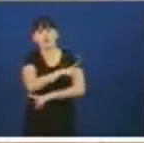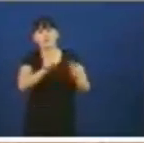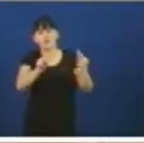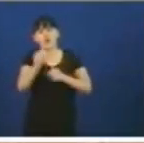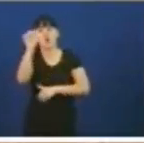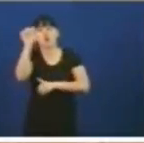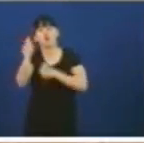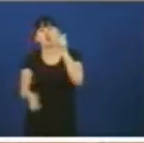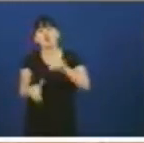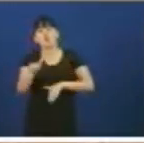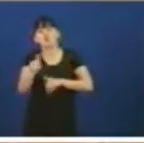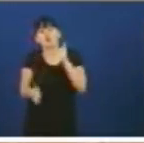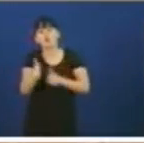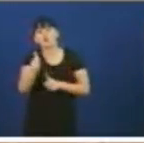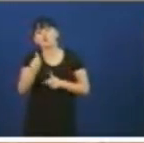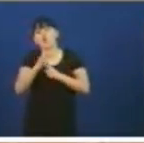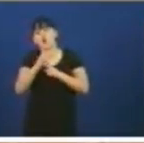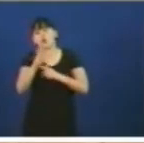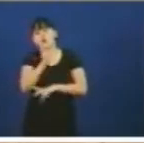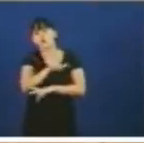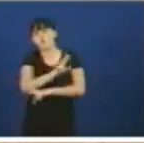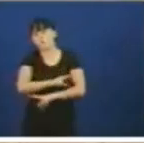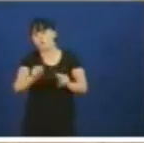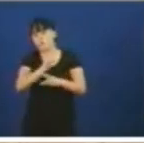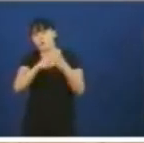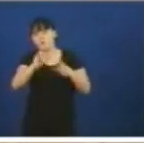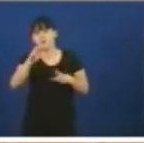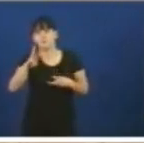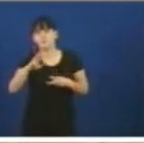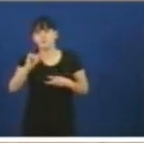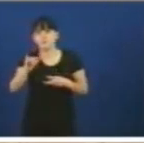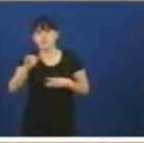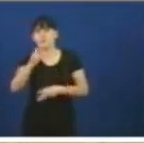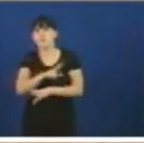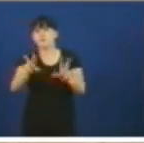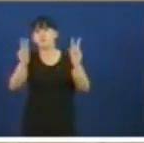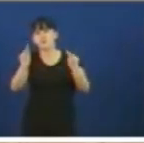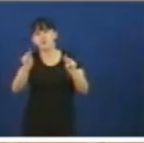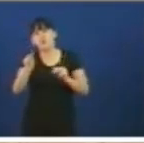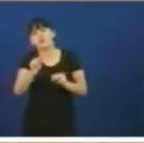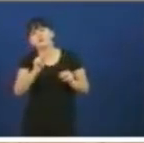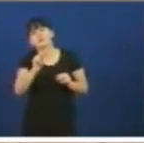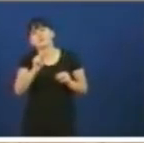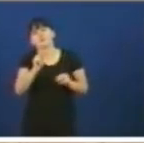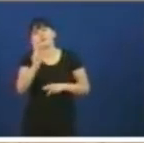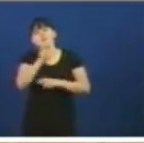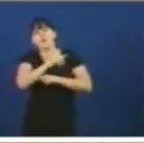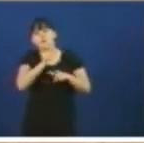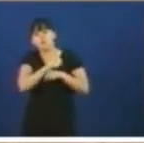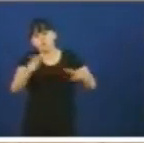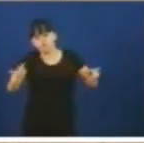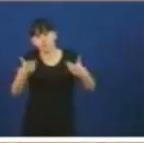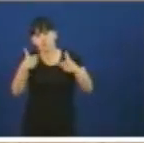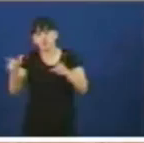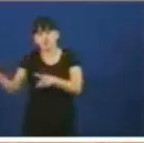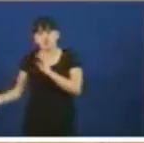rematado o IPI acabo de decir concurso de acreedores acabo de decir incremento de paro aumento de migración setores